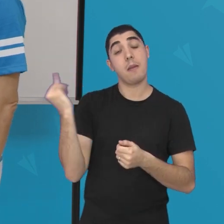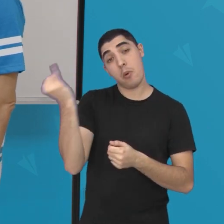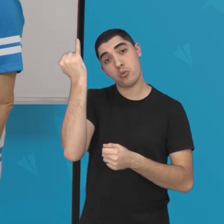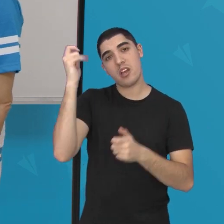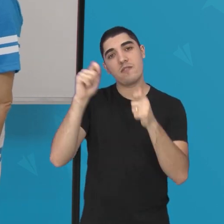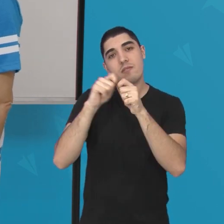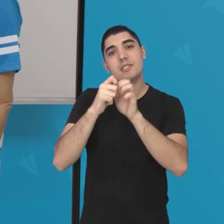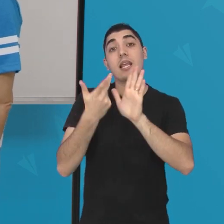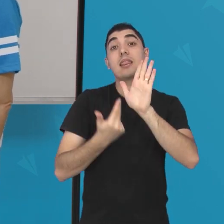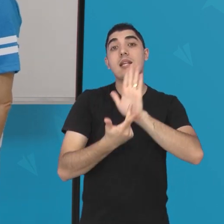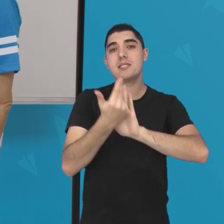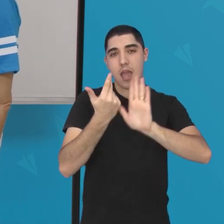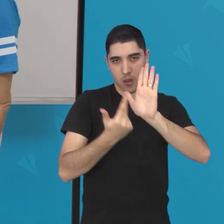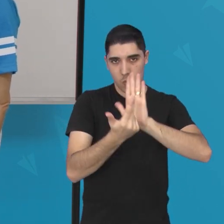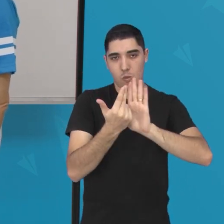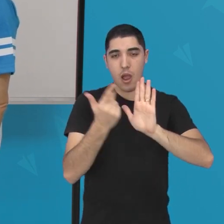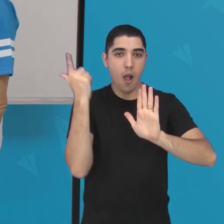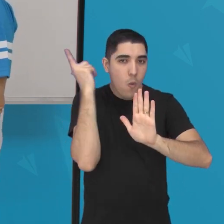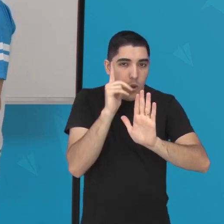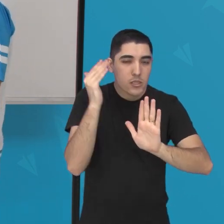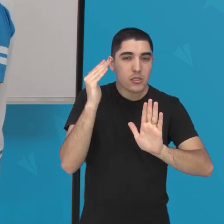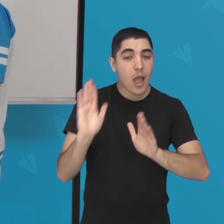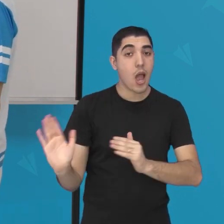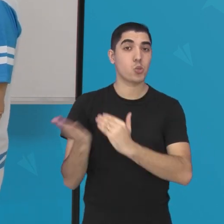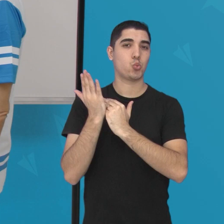um desenhinho ajuda bastante.